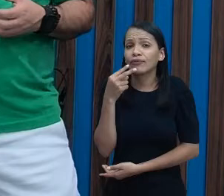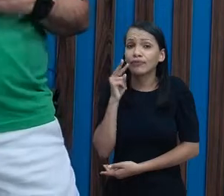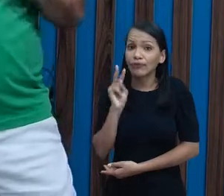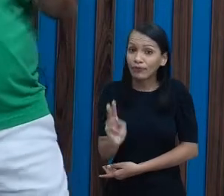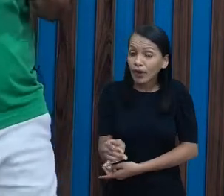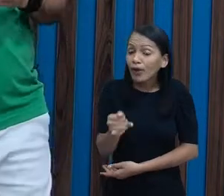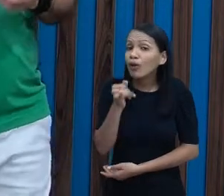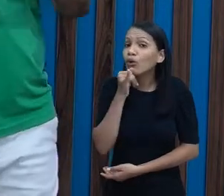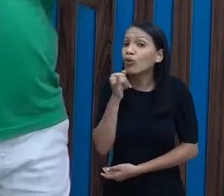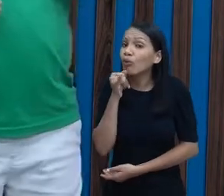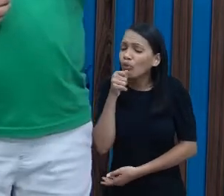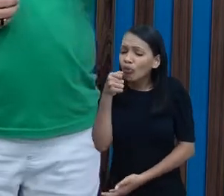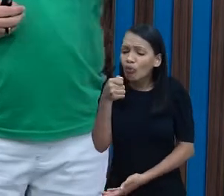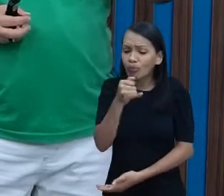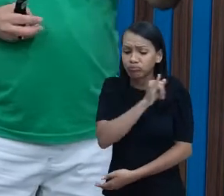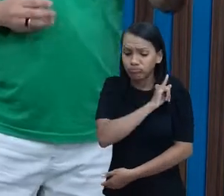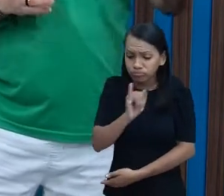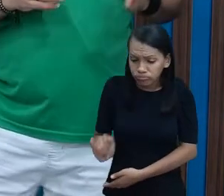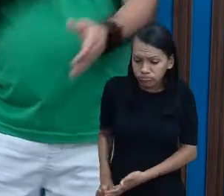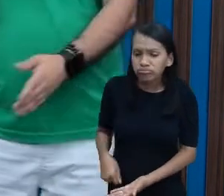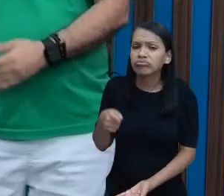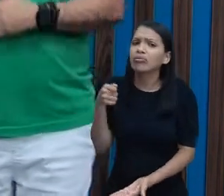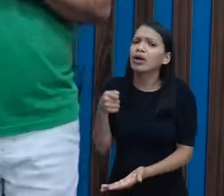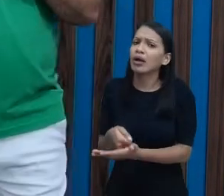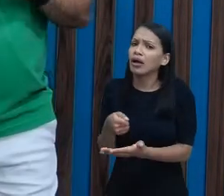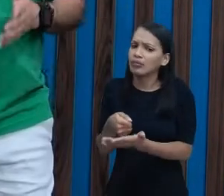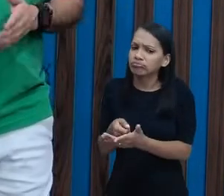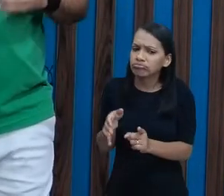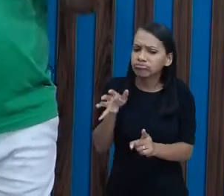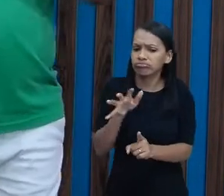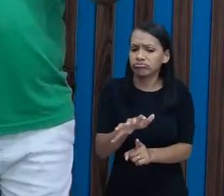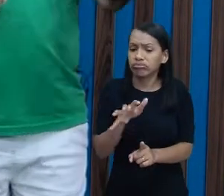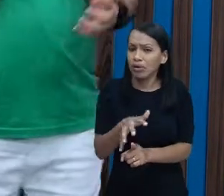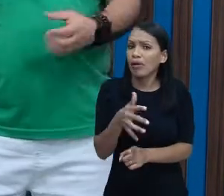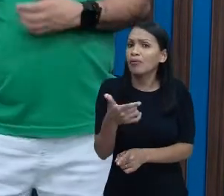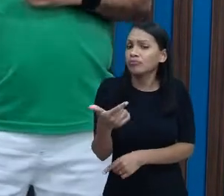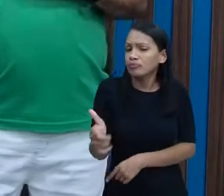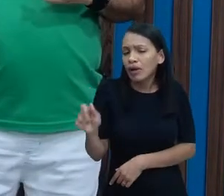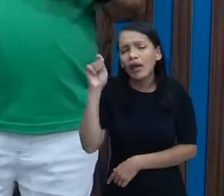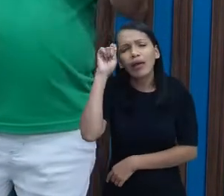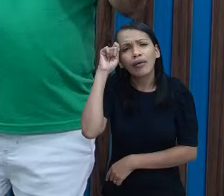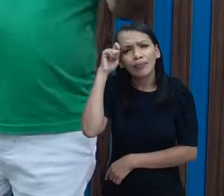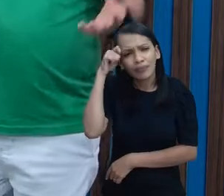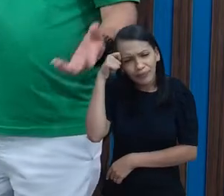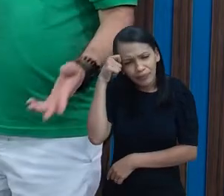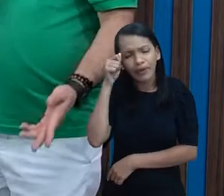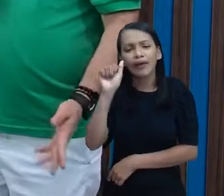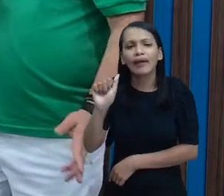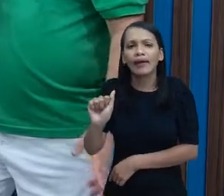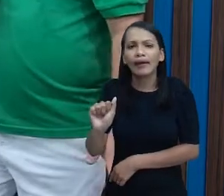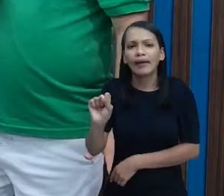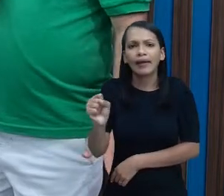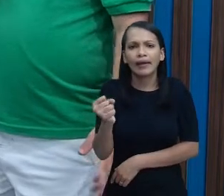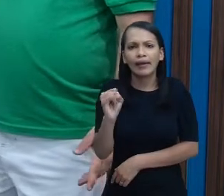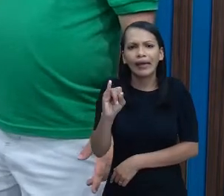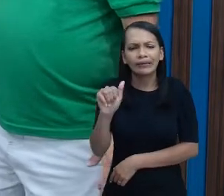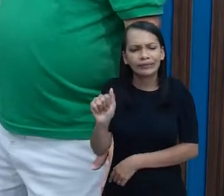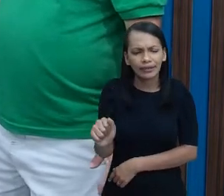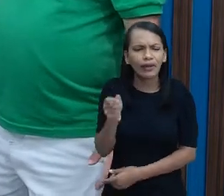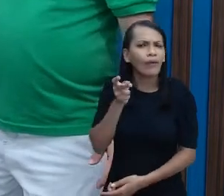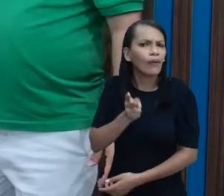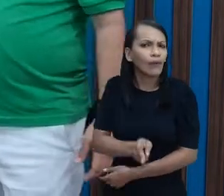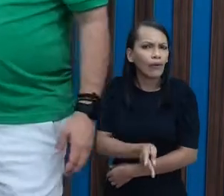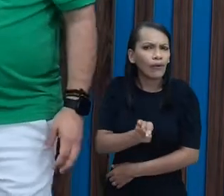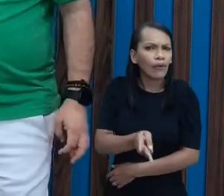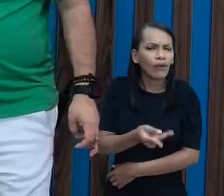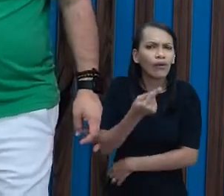né, imperialista, né, desses países europeus sobre outros territórios, na África e na Ásia. Pois bem, continuando aqui, então